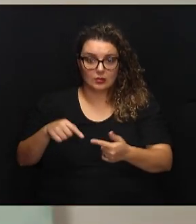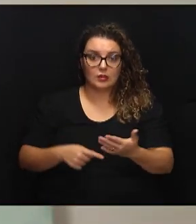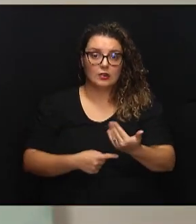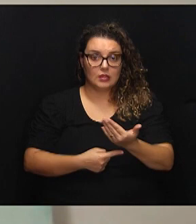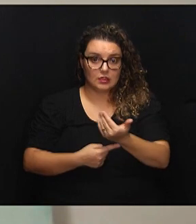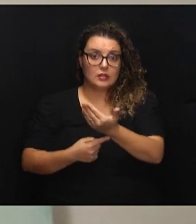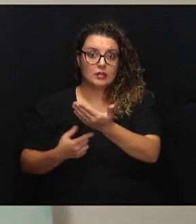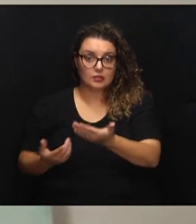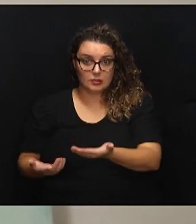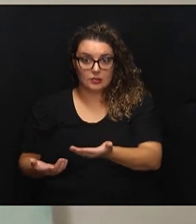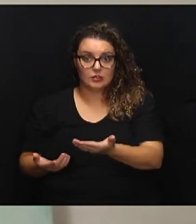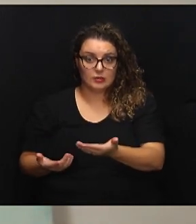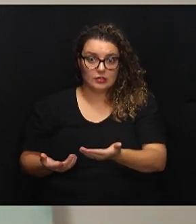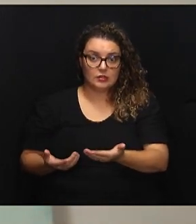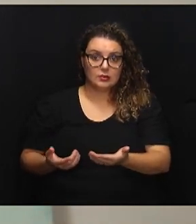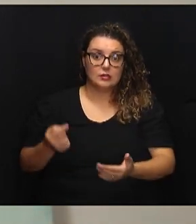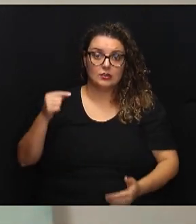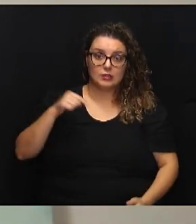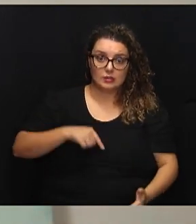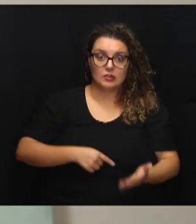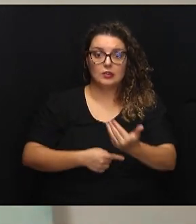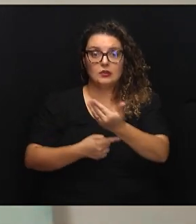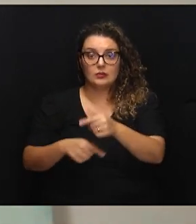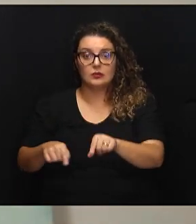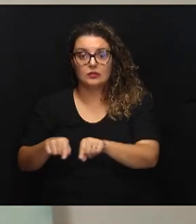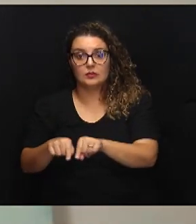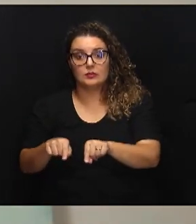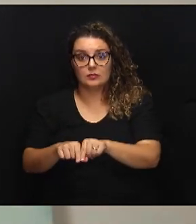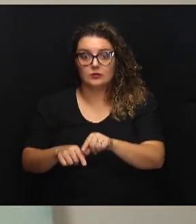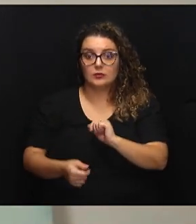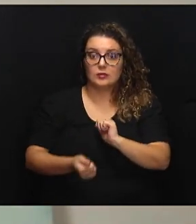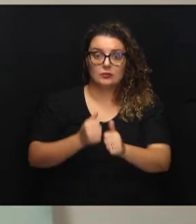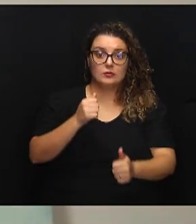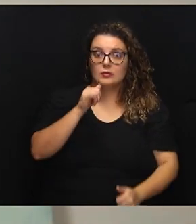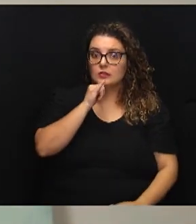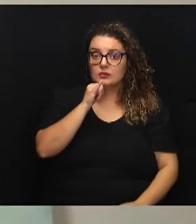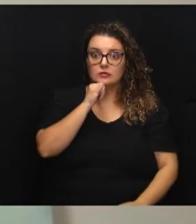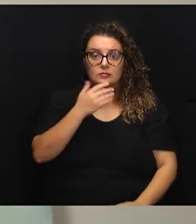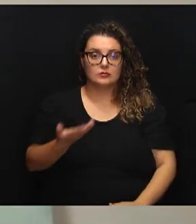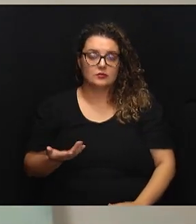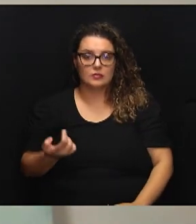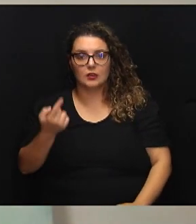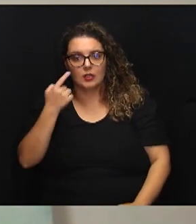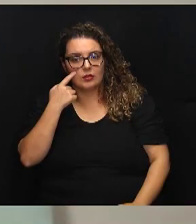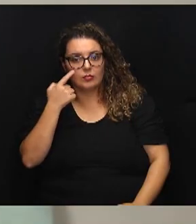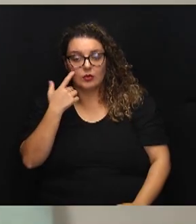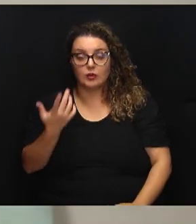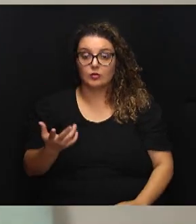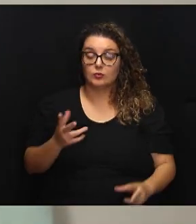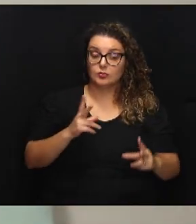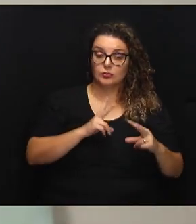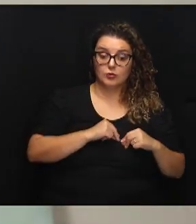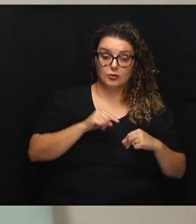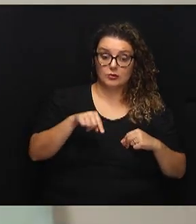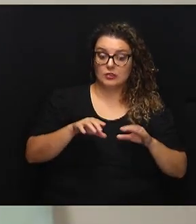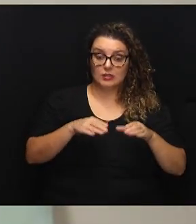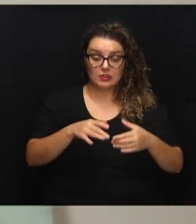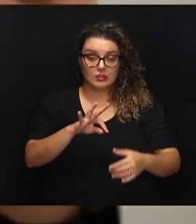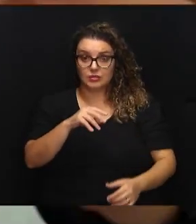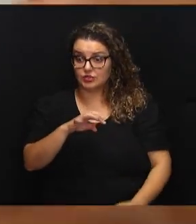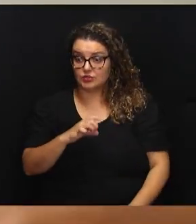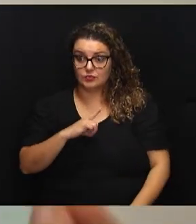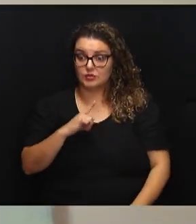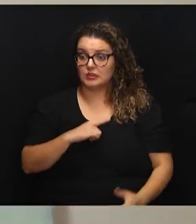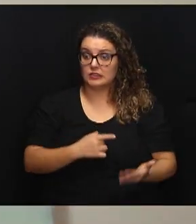tecnologia. E a tecnologia também para o esporte. Por exemplo, alguma coisa que eles vejam que, poxa, aquele time tem essa tecnologia